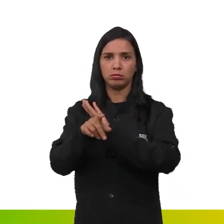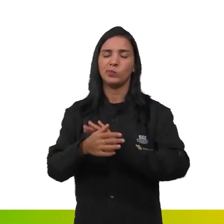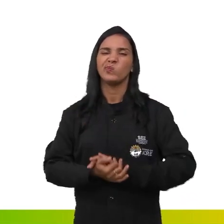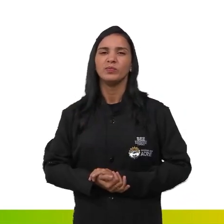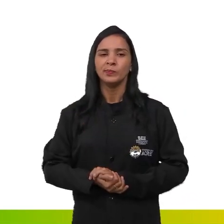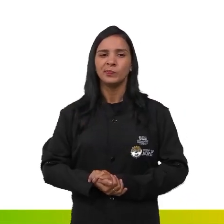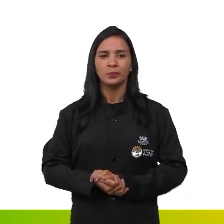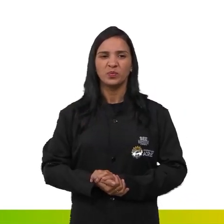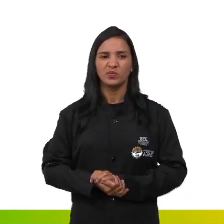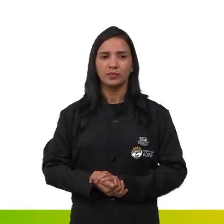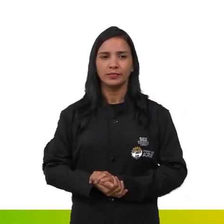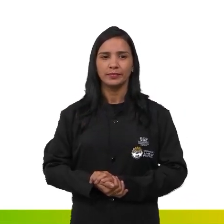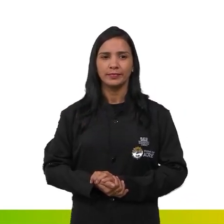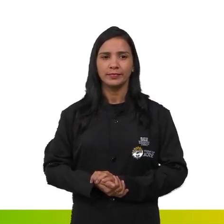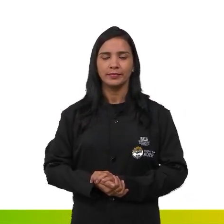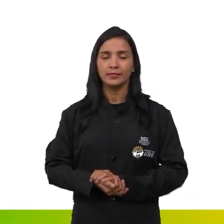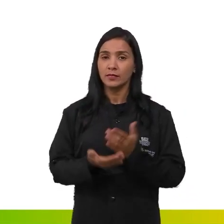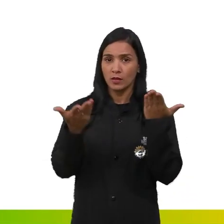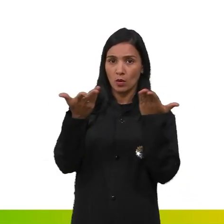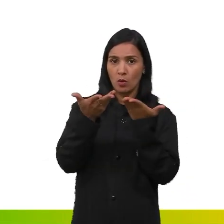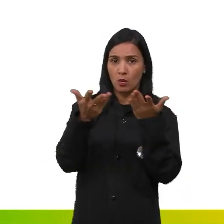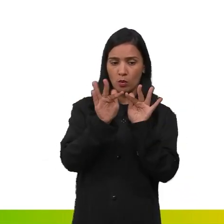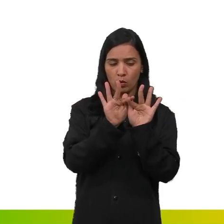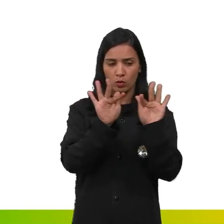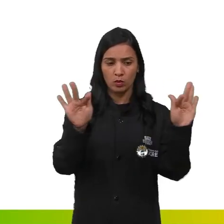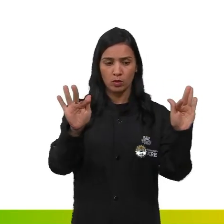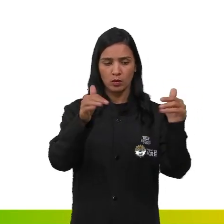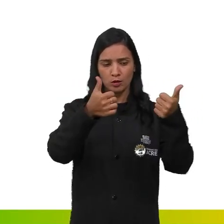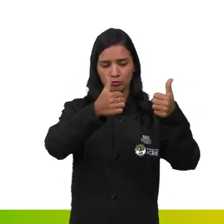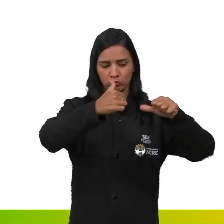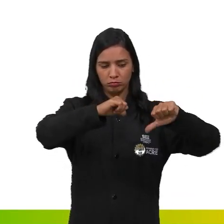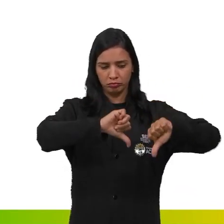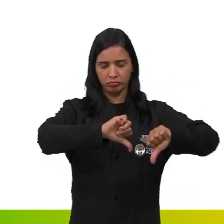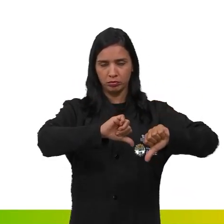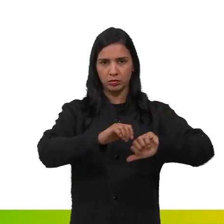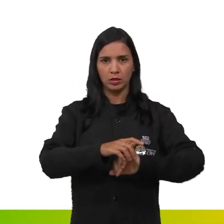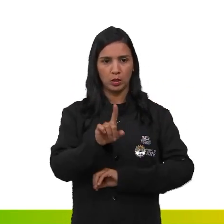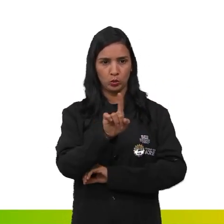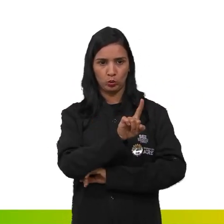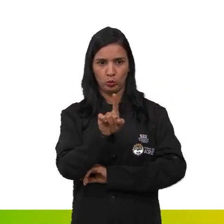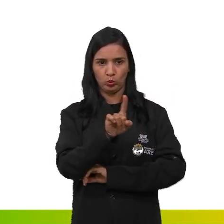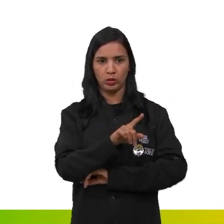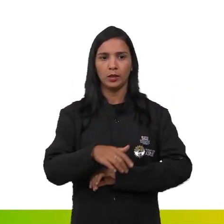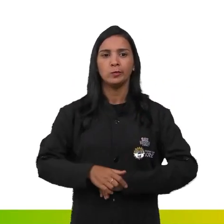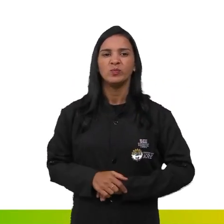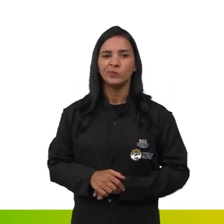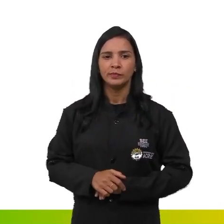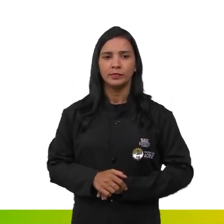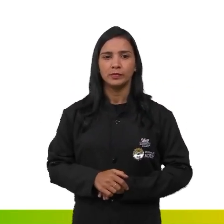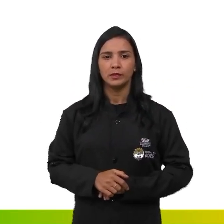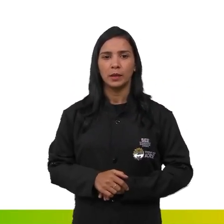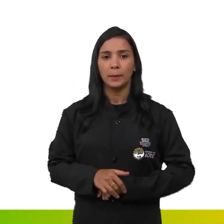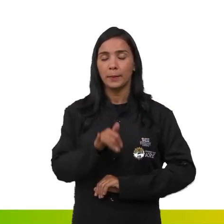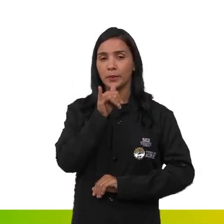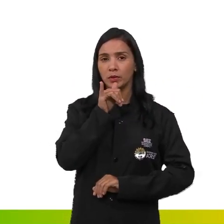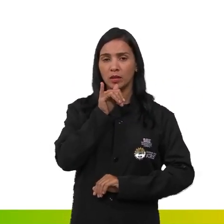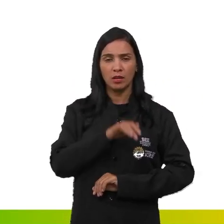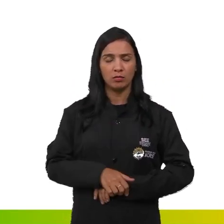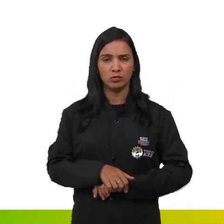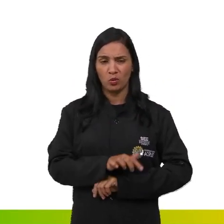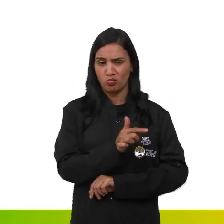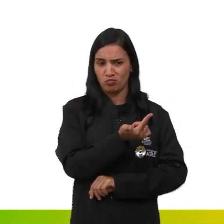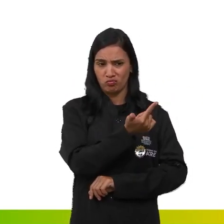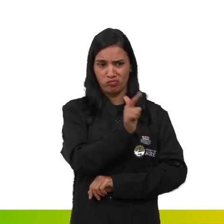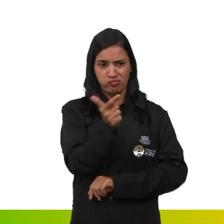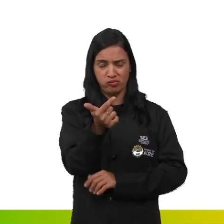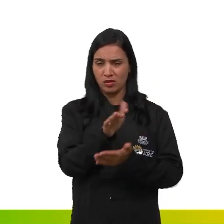Agora, finalizando para as frases negativas, nós temos I don't have any money. Eu não tenho